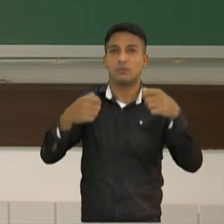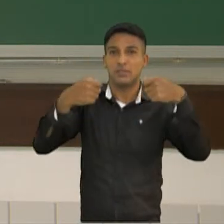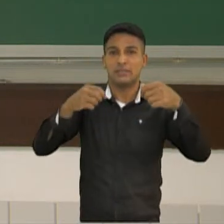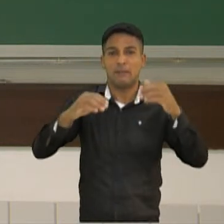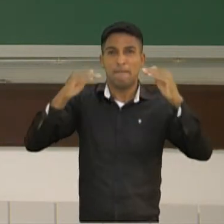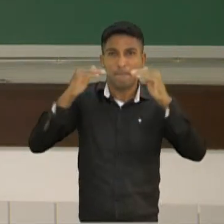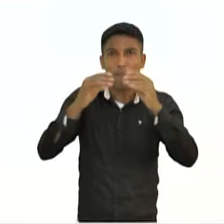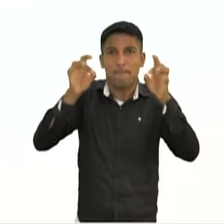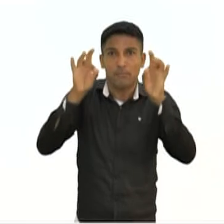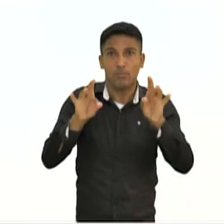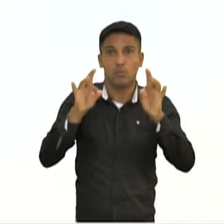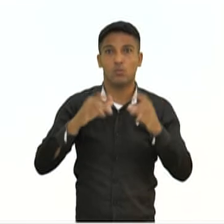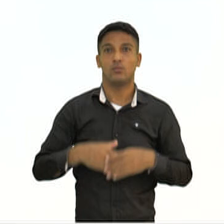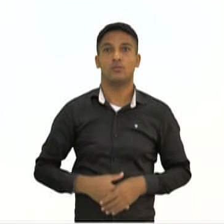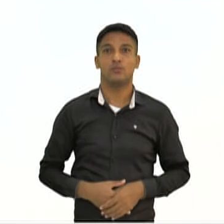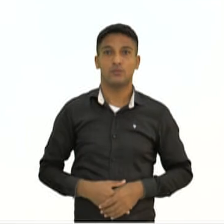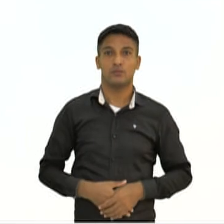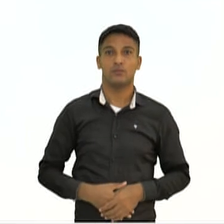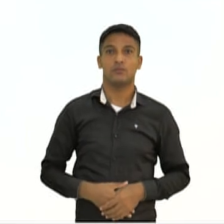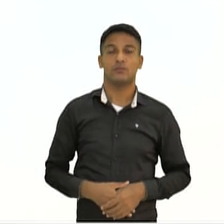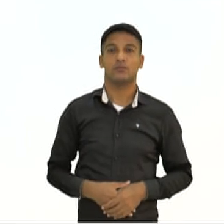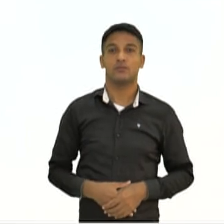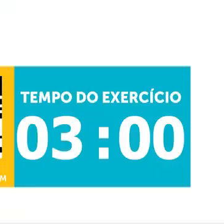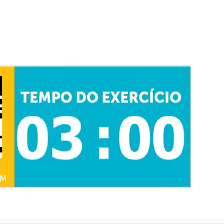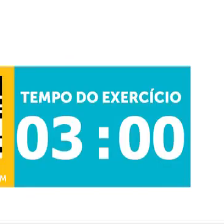mim agora.